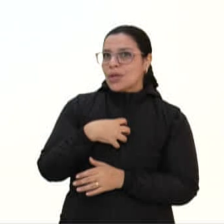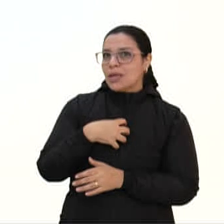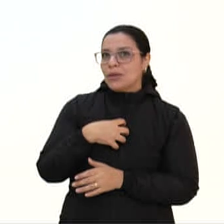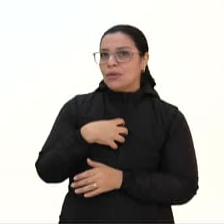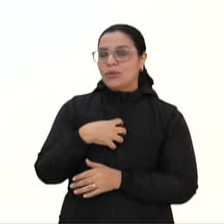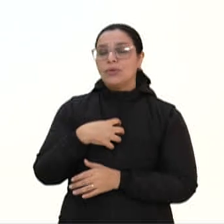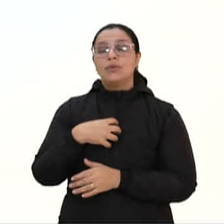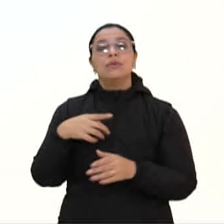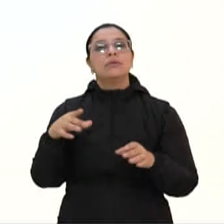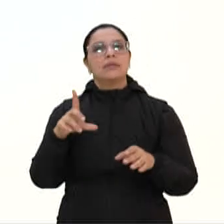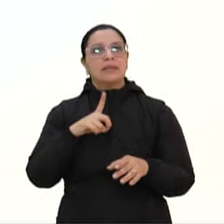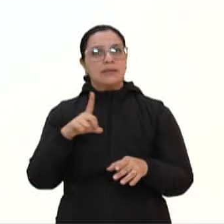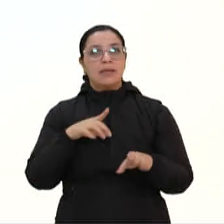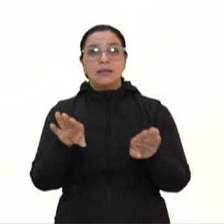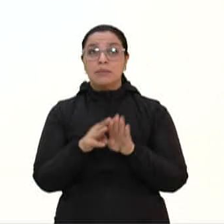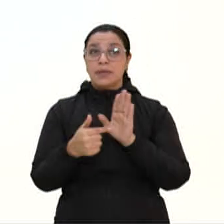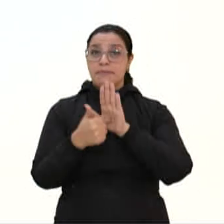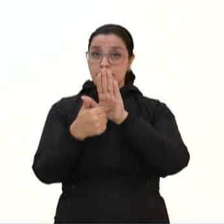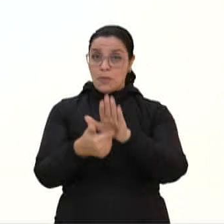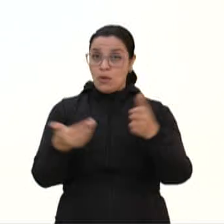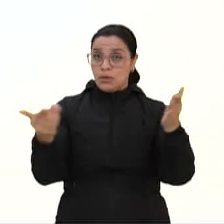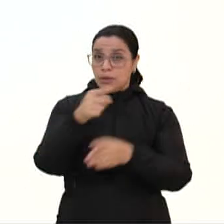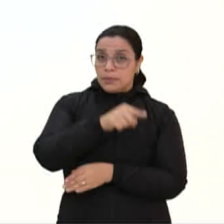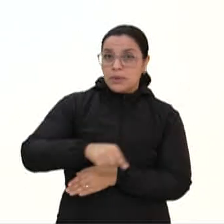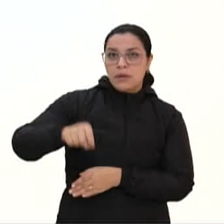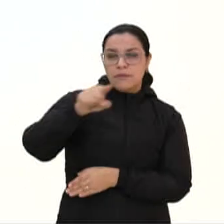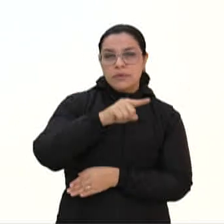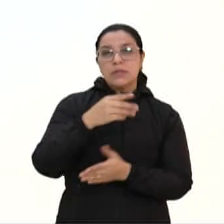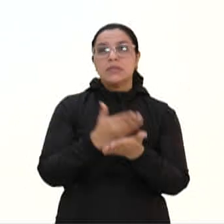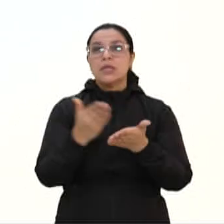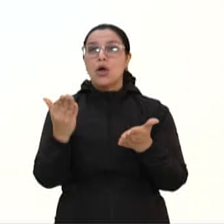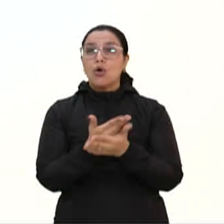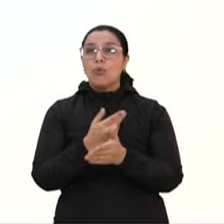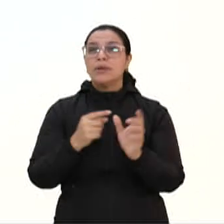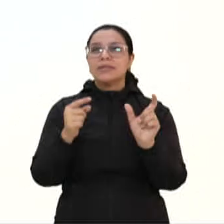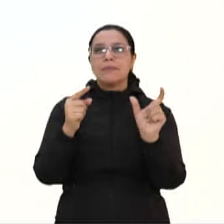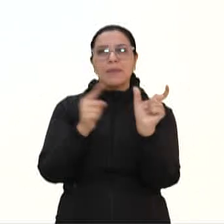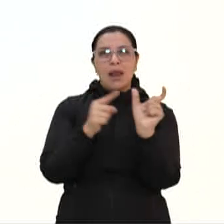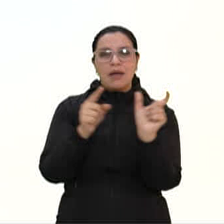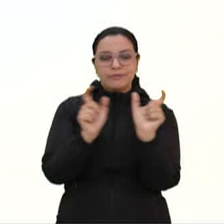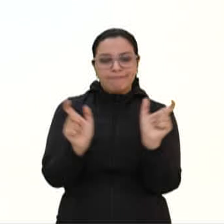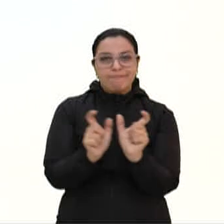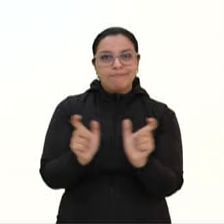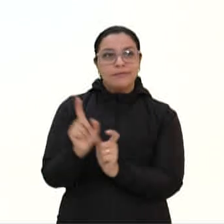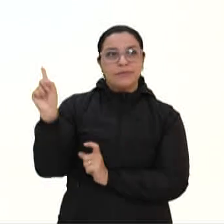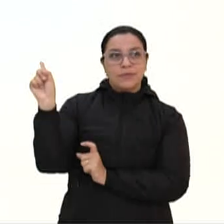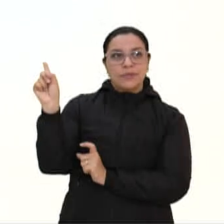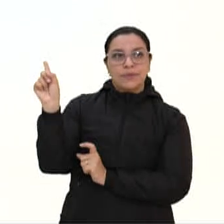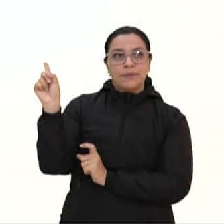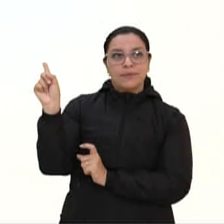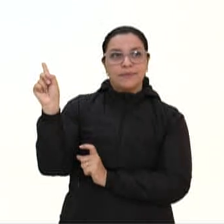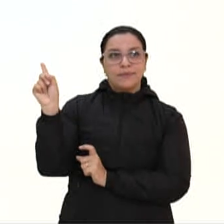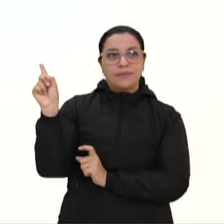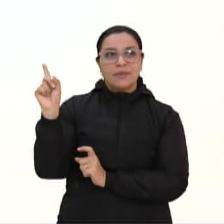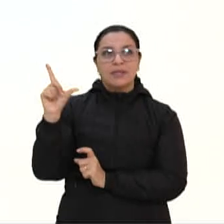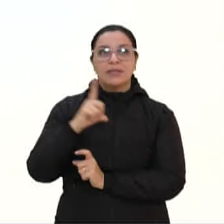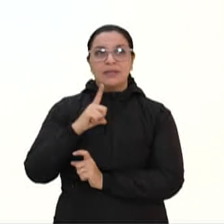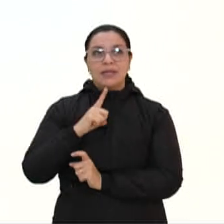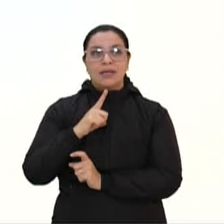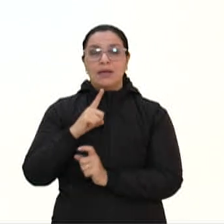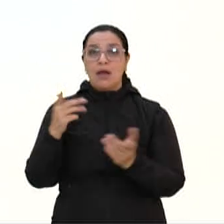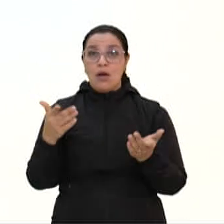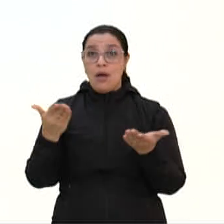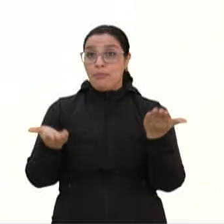proporcionalidade. E trouxe aqui para vocês algumas conjunções. Então, a proporção